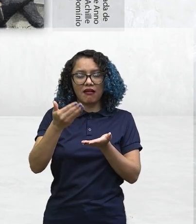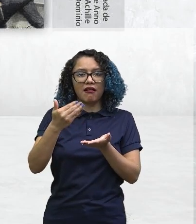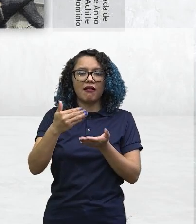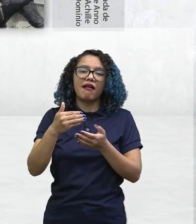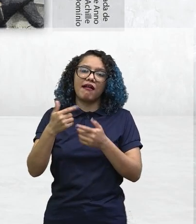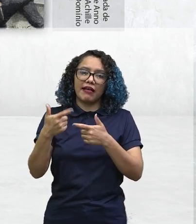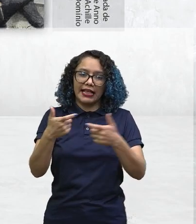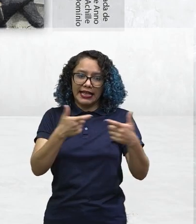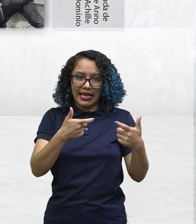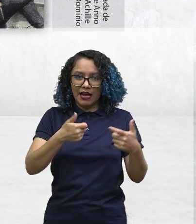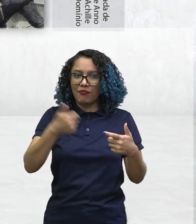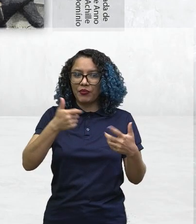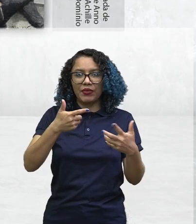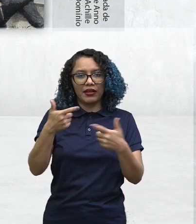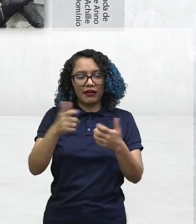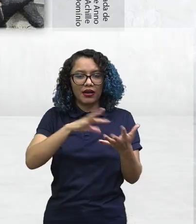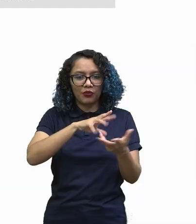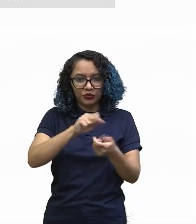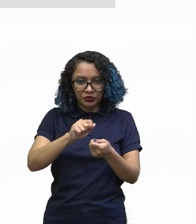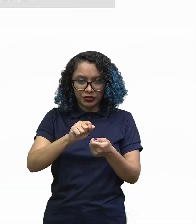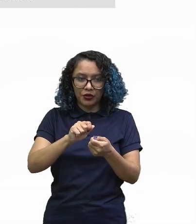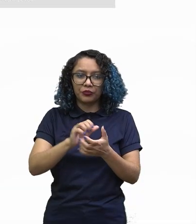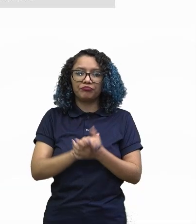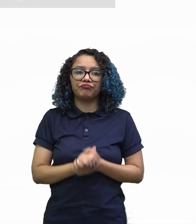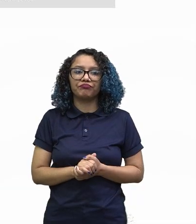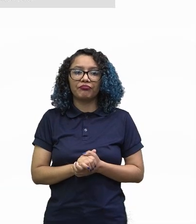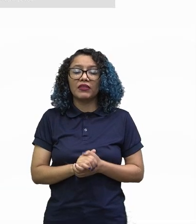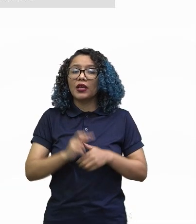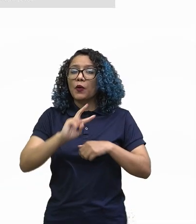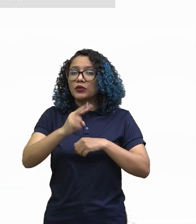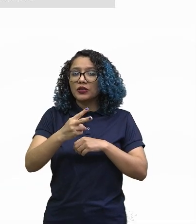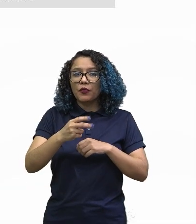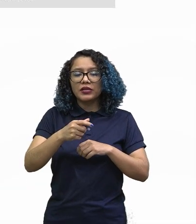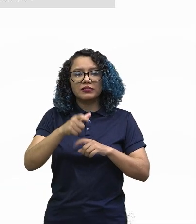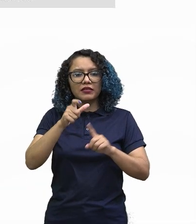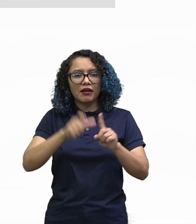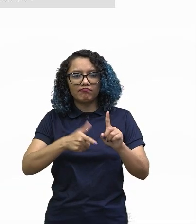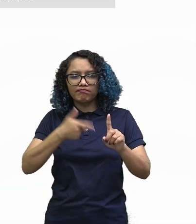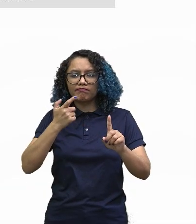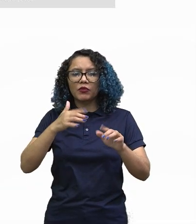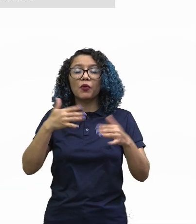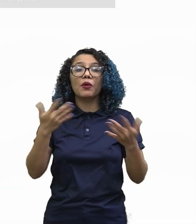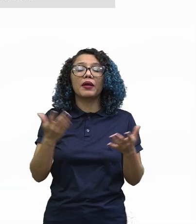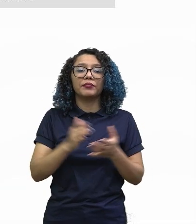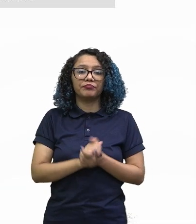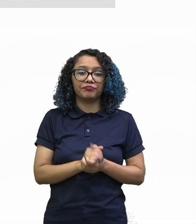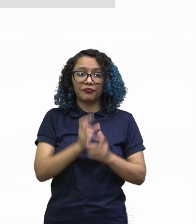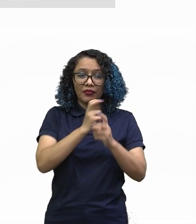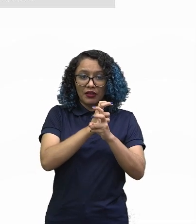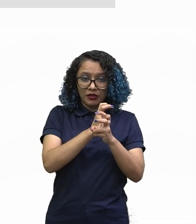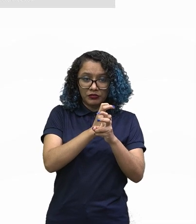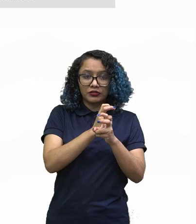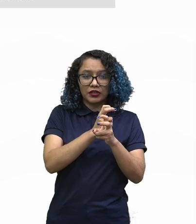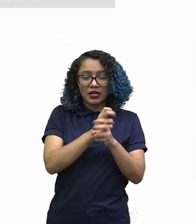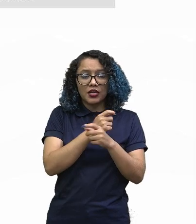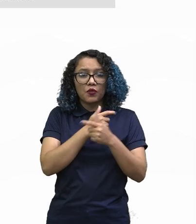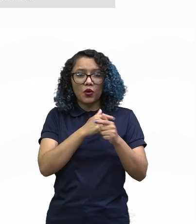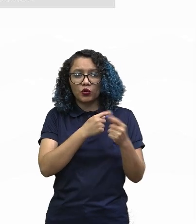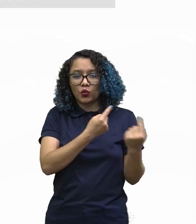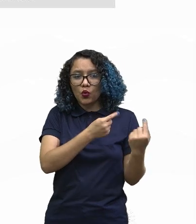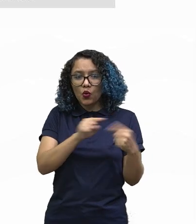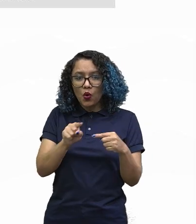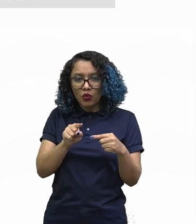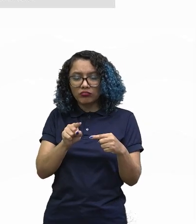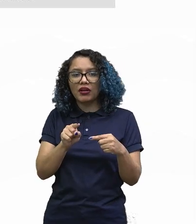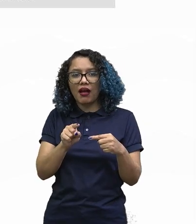Então, como consequência desse assassinato, você vai ter a Áustria-Hungria declarando guerra à Sérvia,